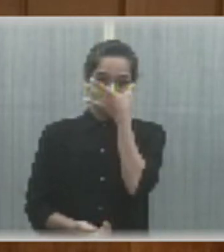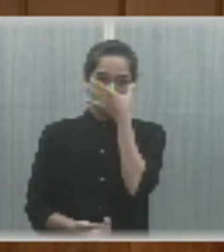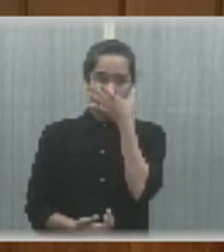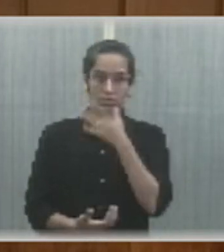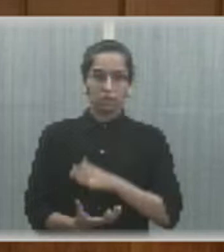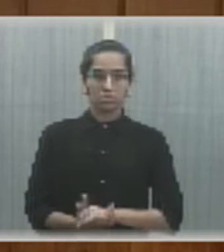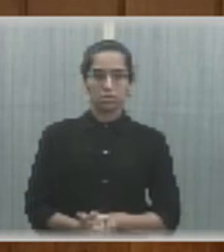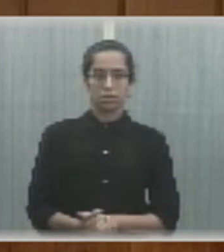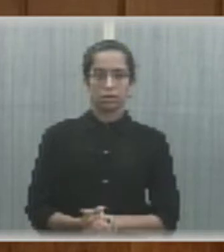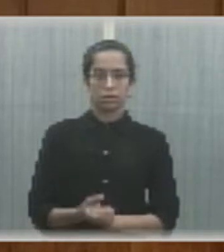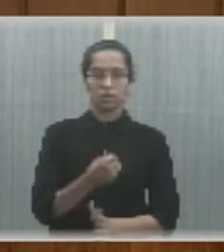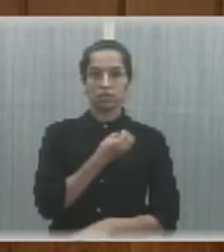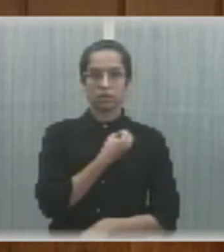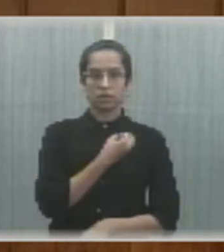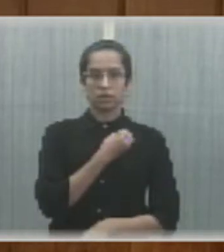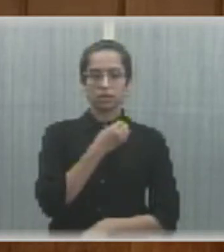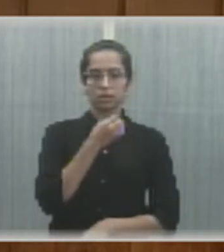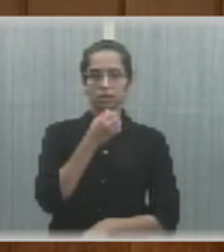de número